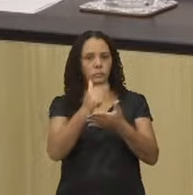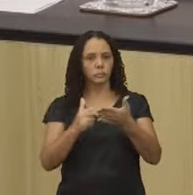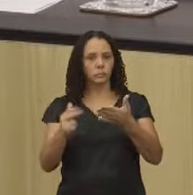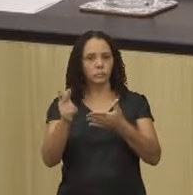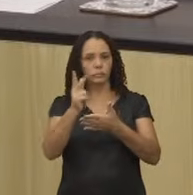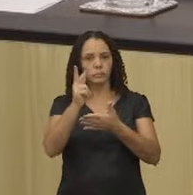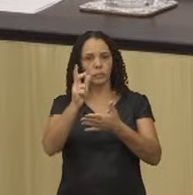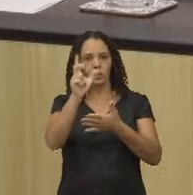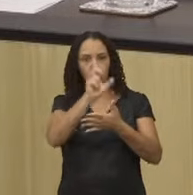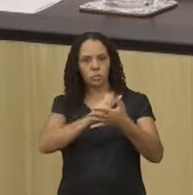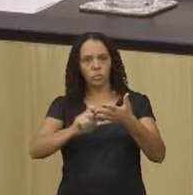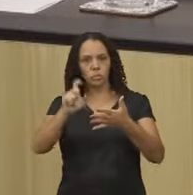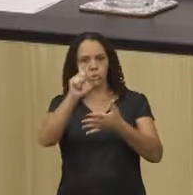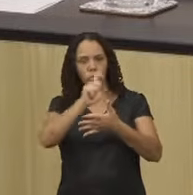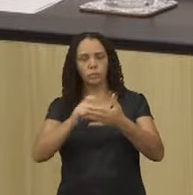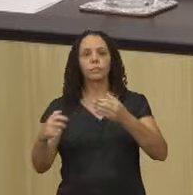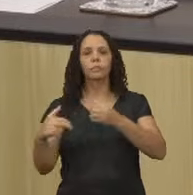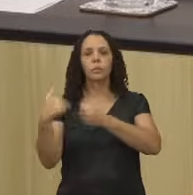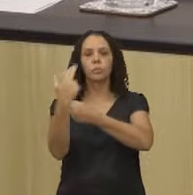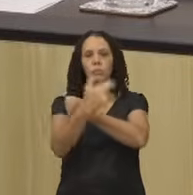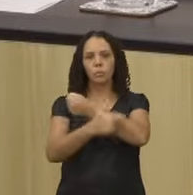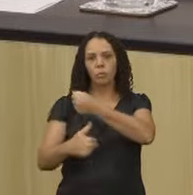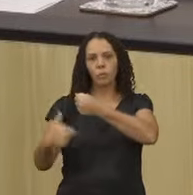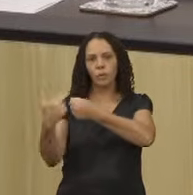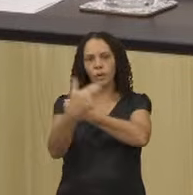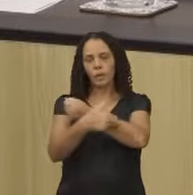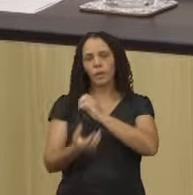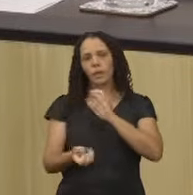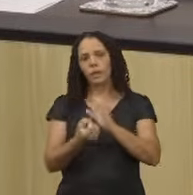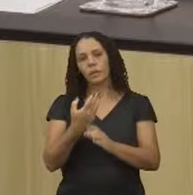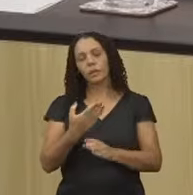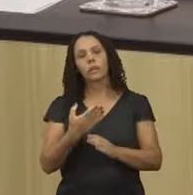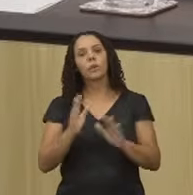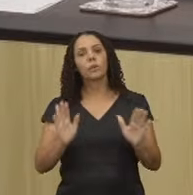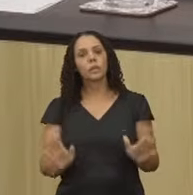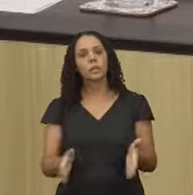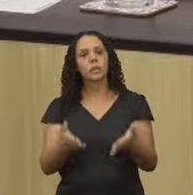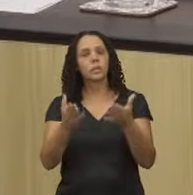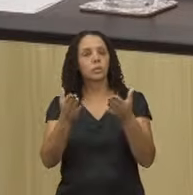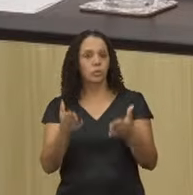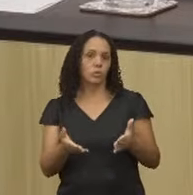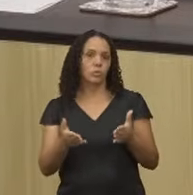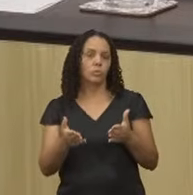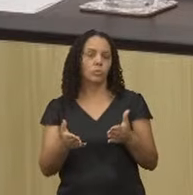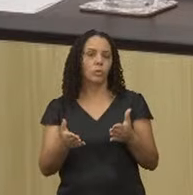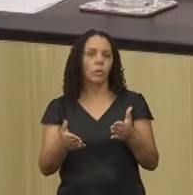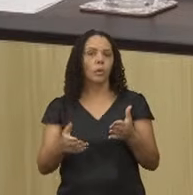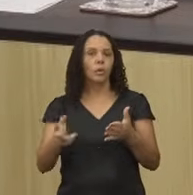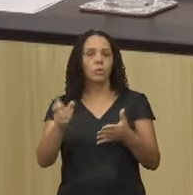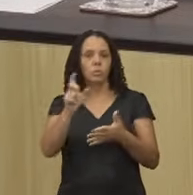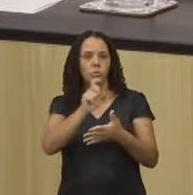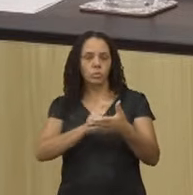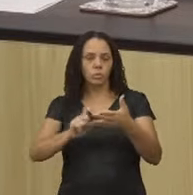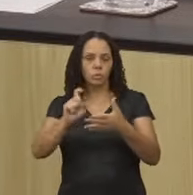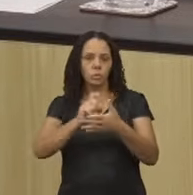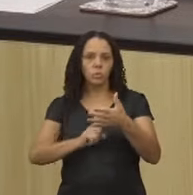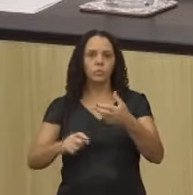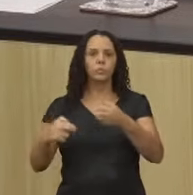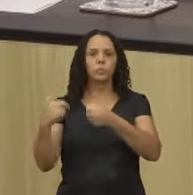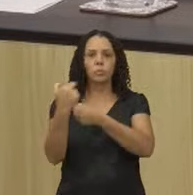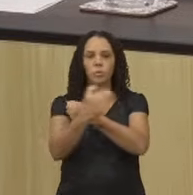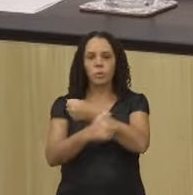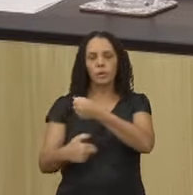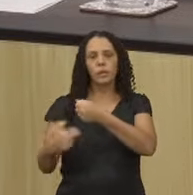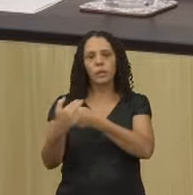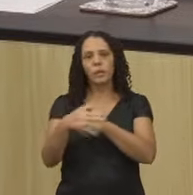grafite e muralismo. Cria o programa de incentivo ao grafite, muralismo e demais artes visuais e